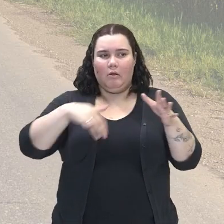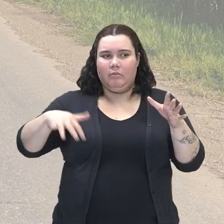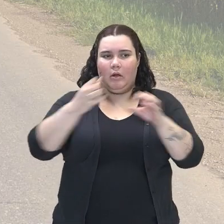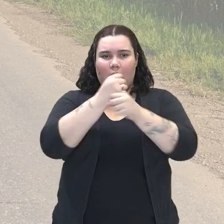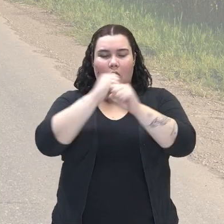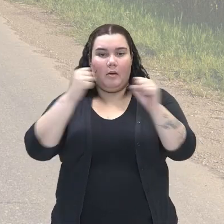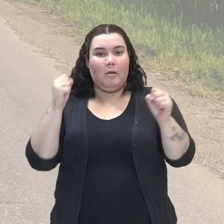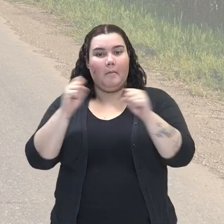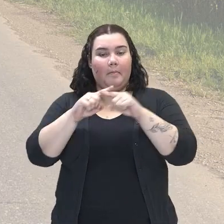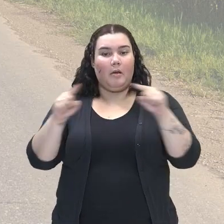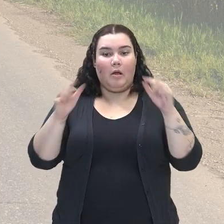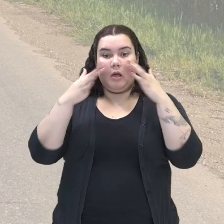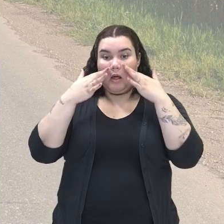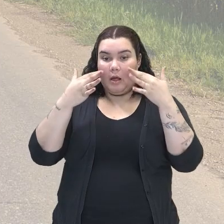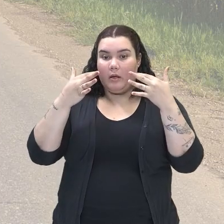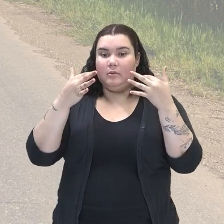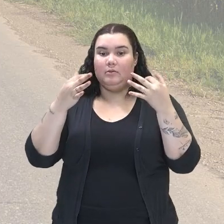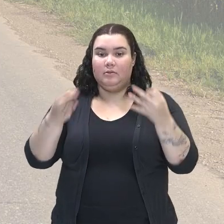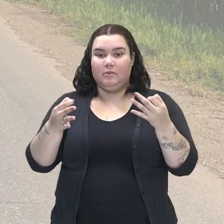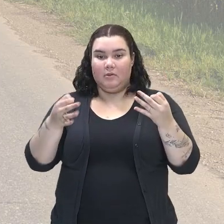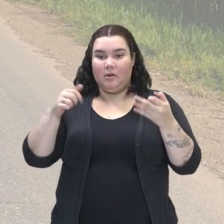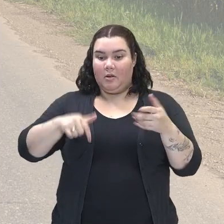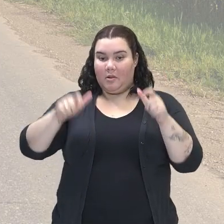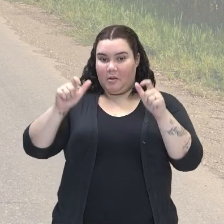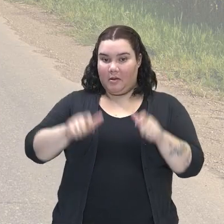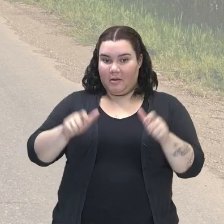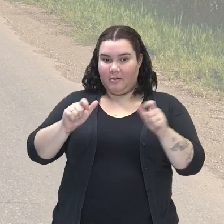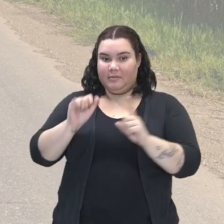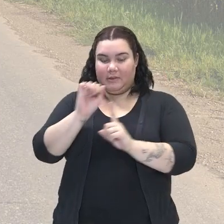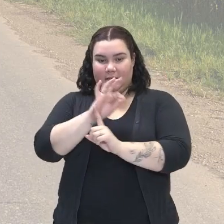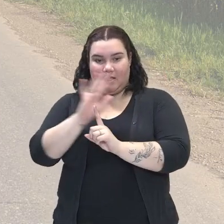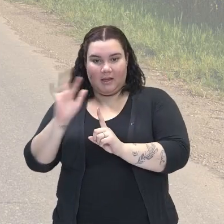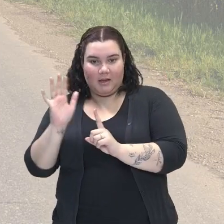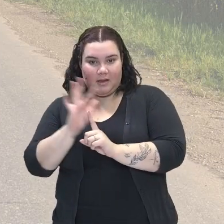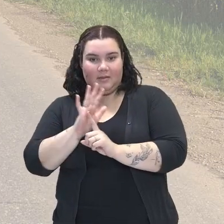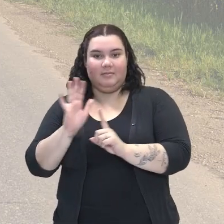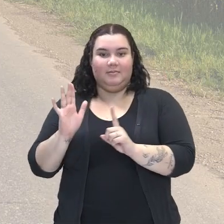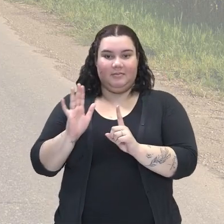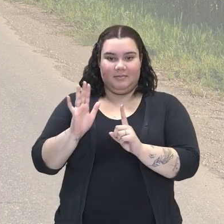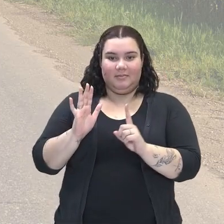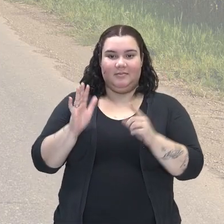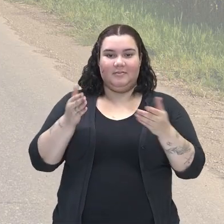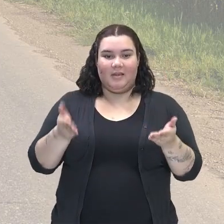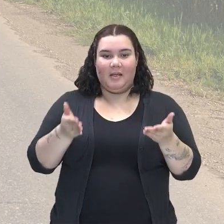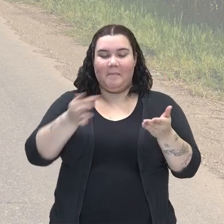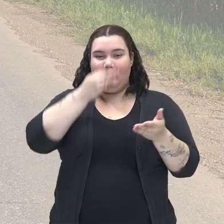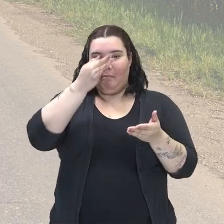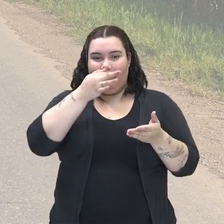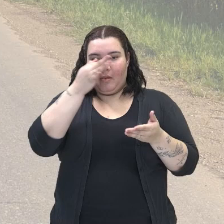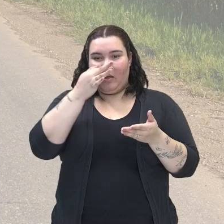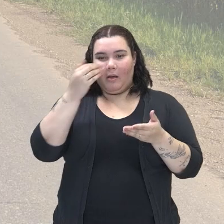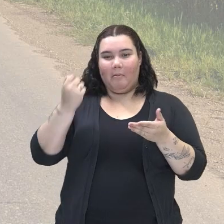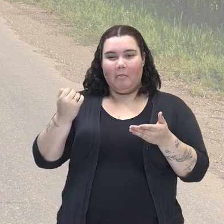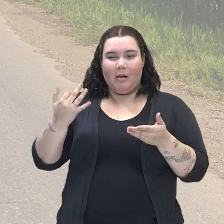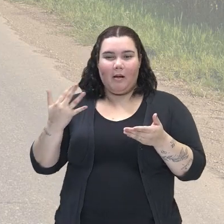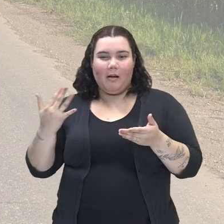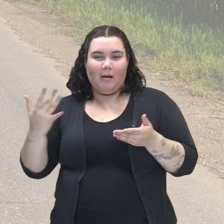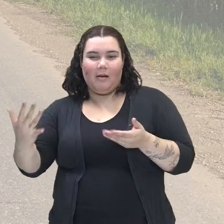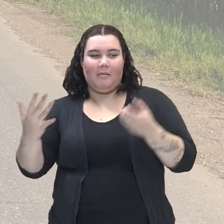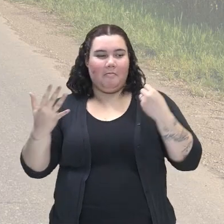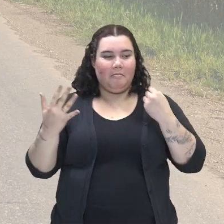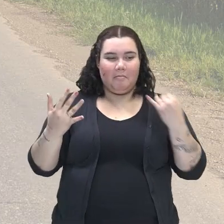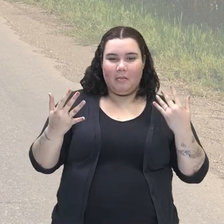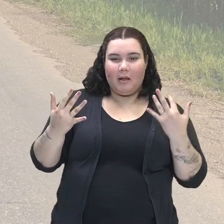que vocês prestem atenção, já que eu estou aqui, já que me colocaram aqui nessa monte de planta aqui, a estrada cortando